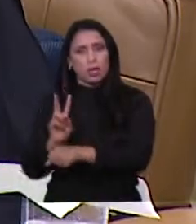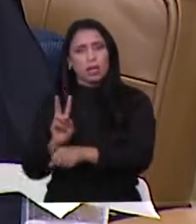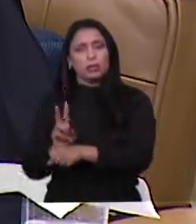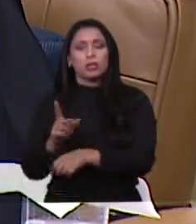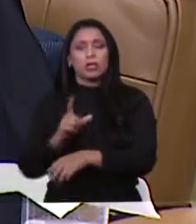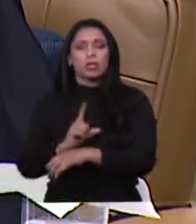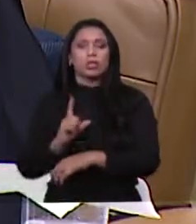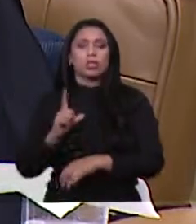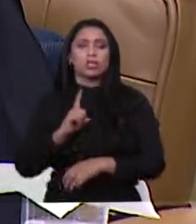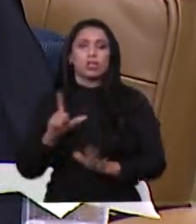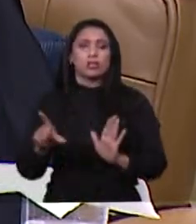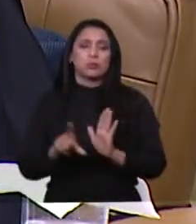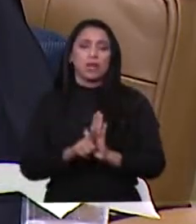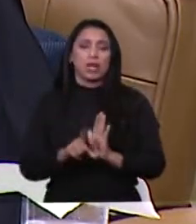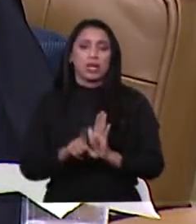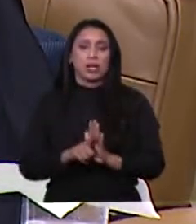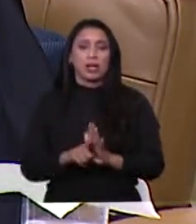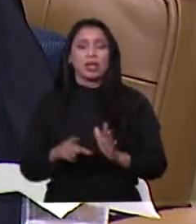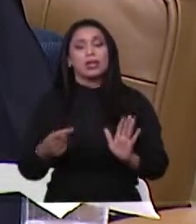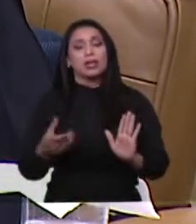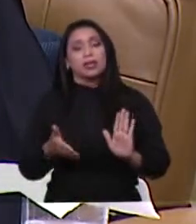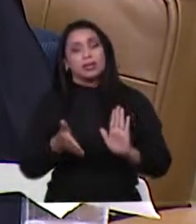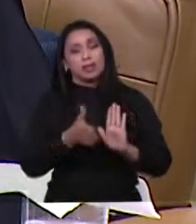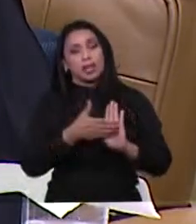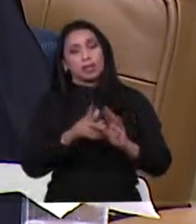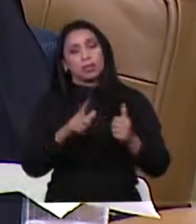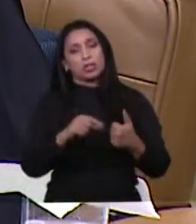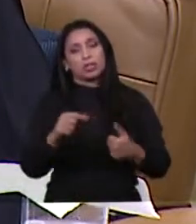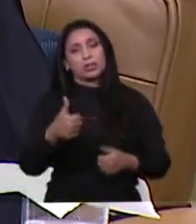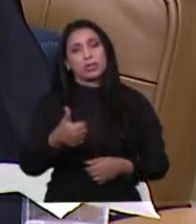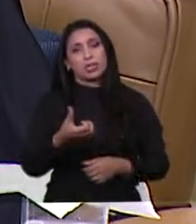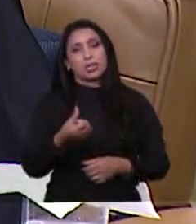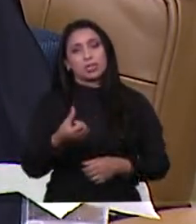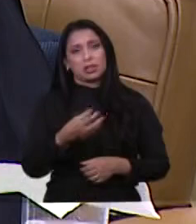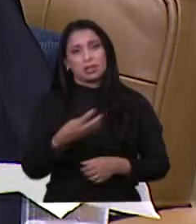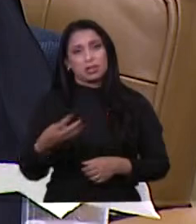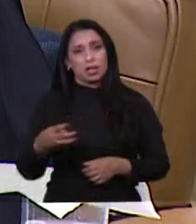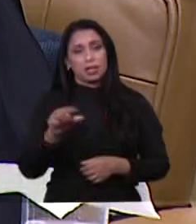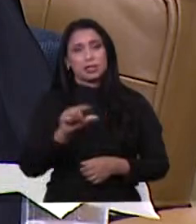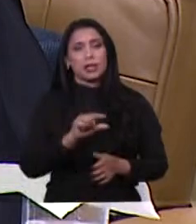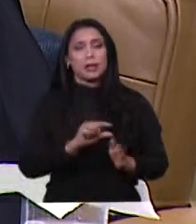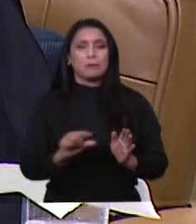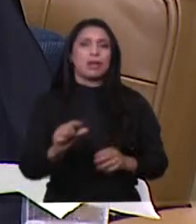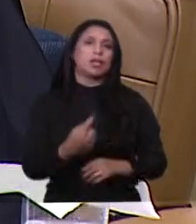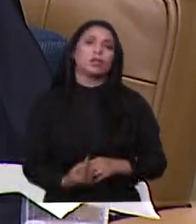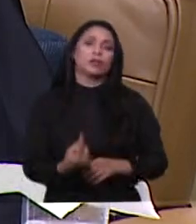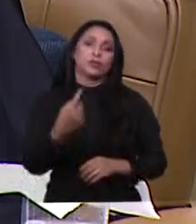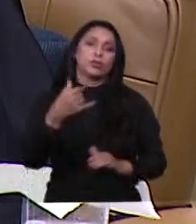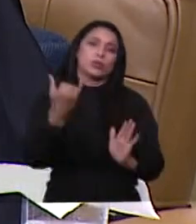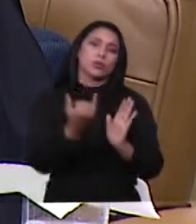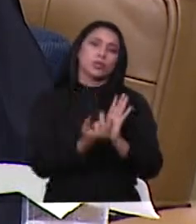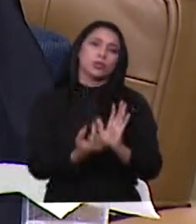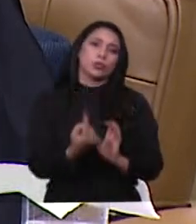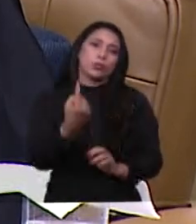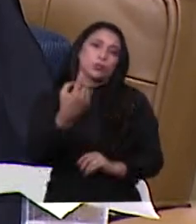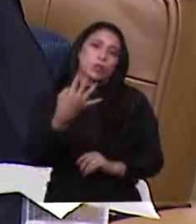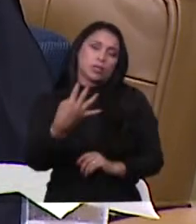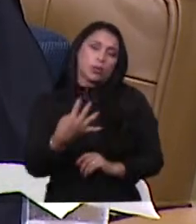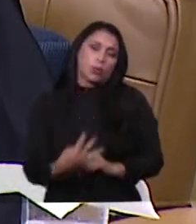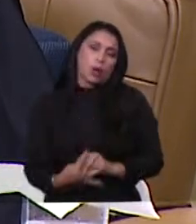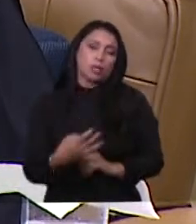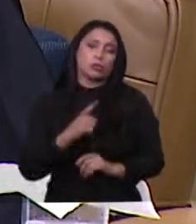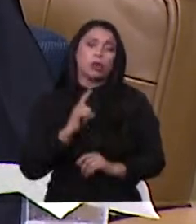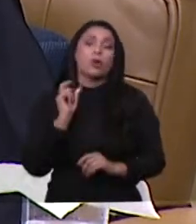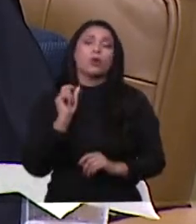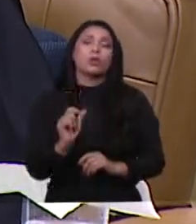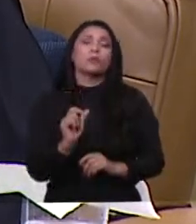dos tipos excedeu o que está previsto no artigo 163, parágrafo único, incisos 1 a 4, dano